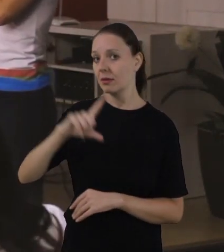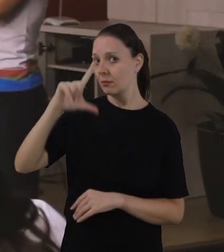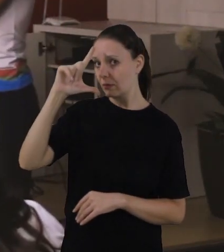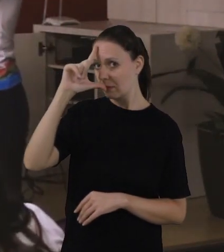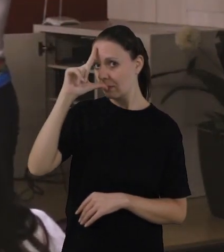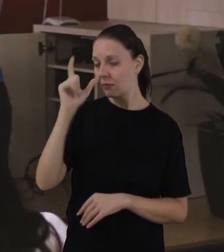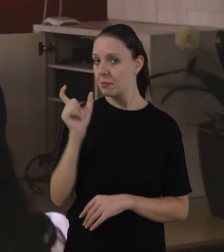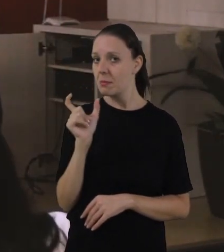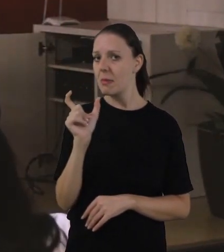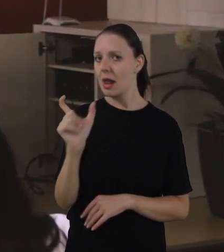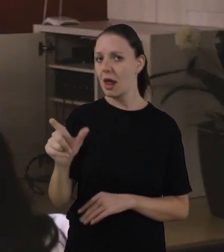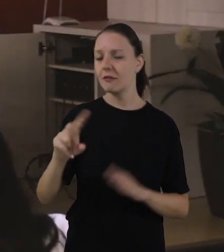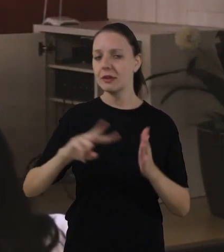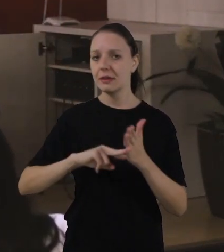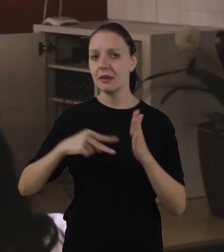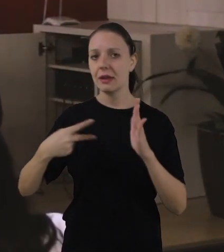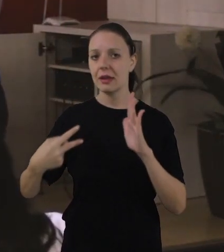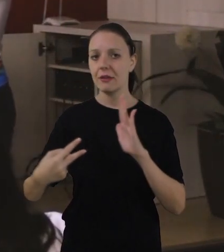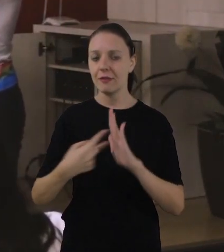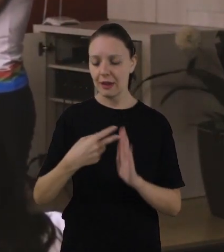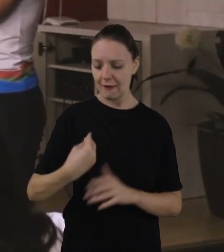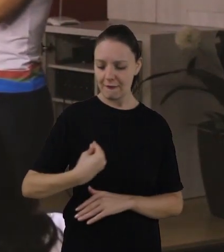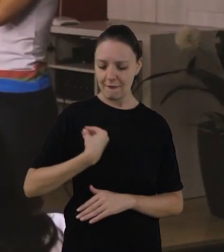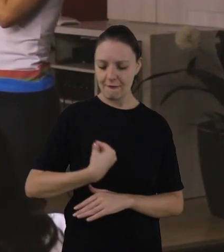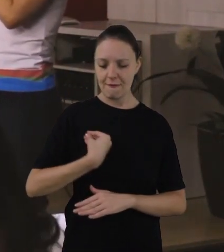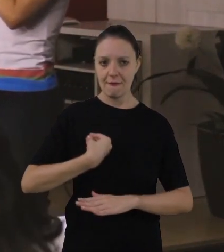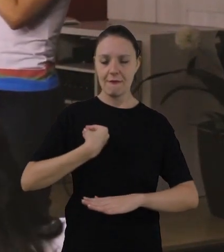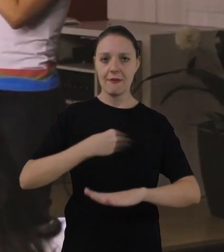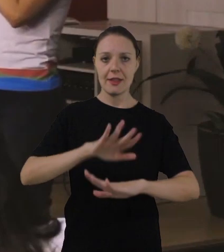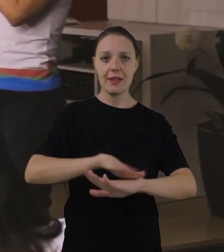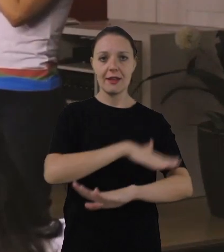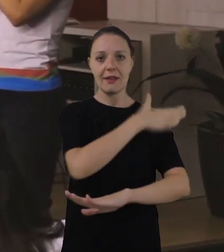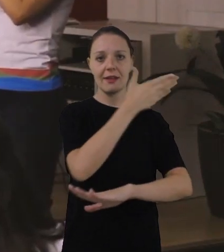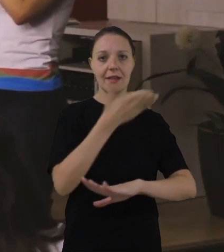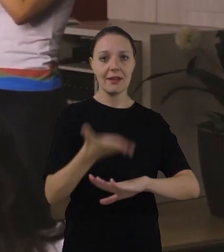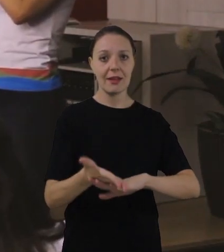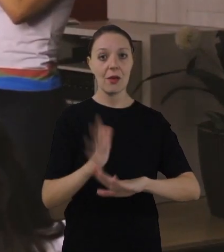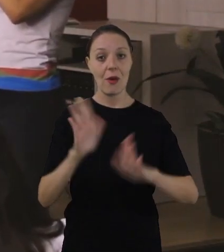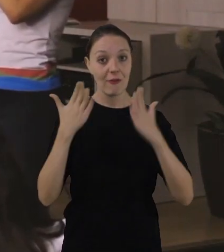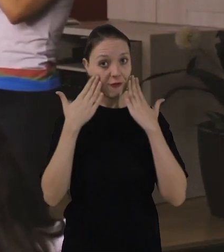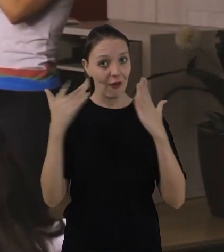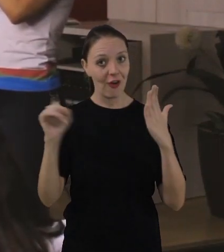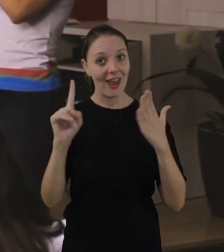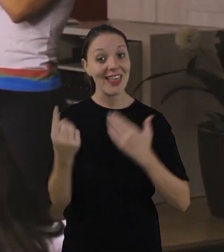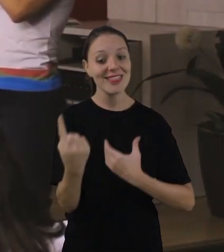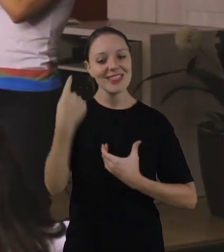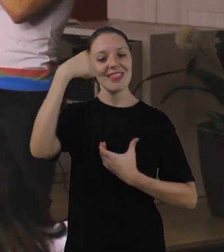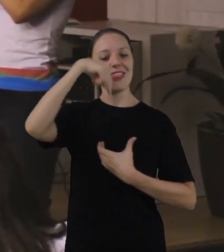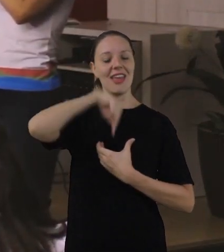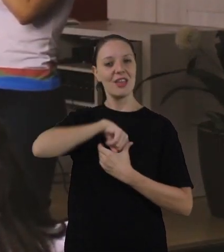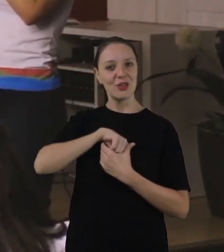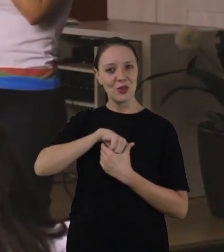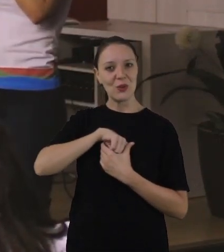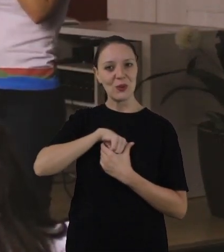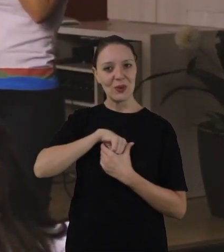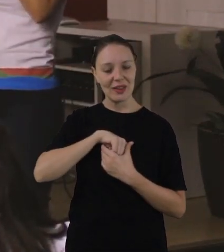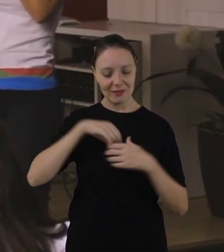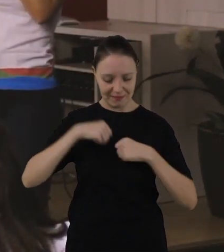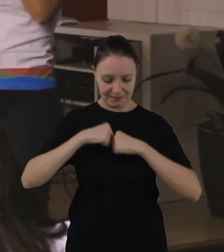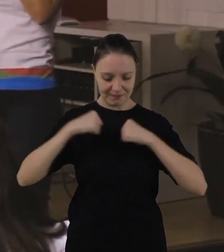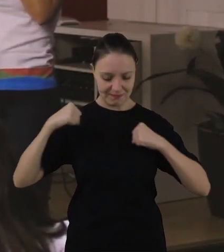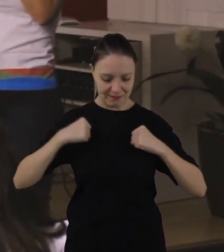palavra designa a jornada da nossa vida interior para a descoberta